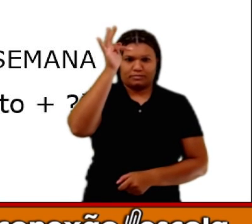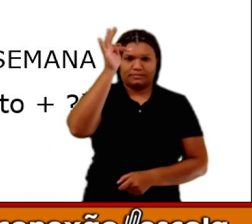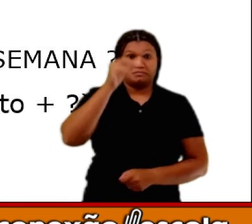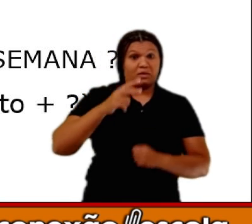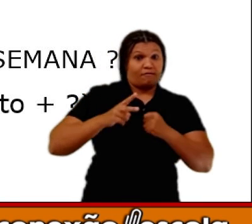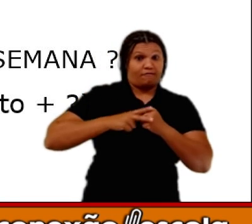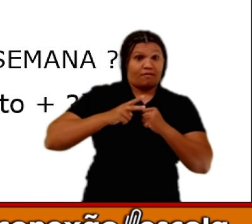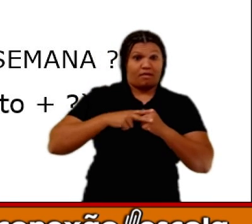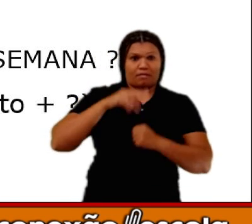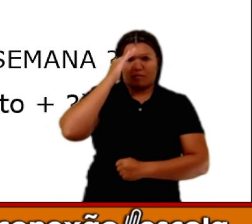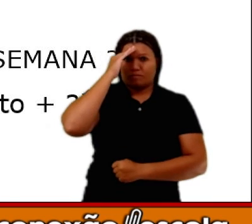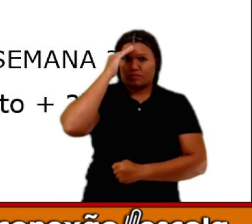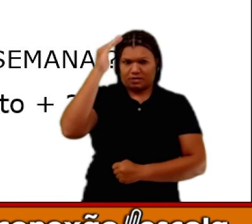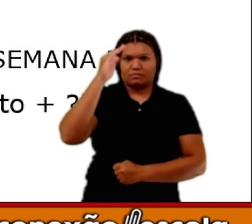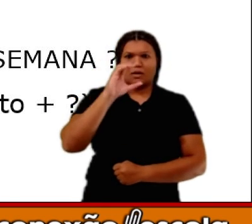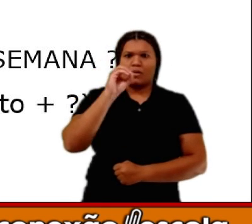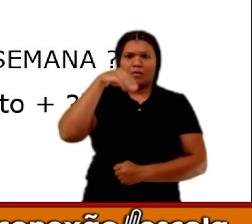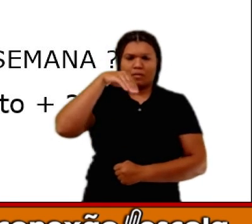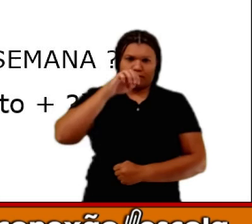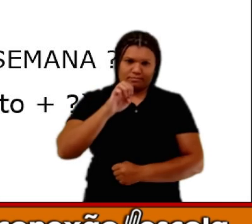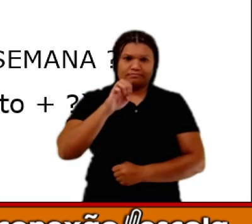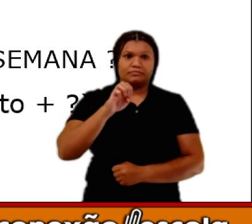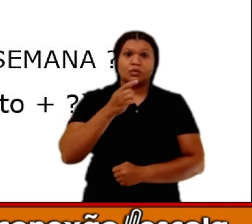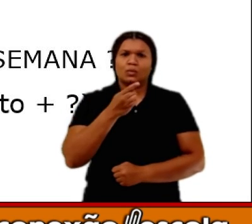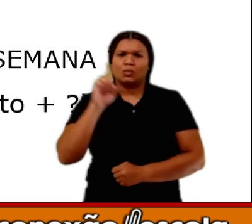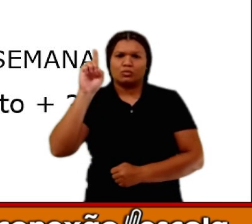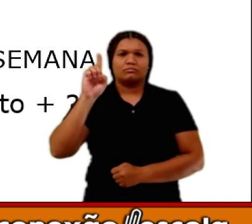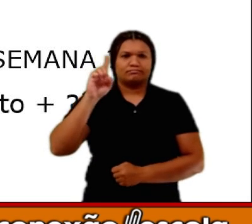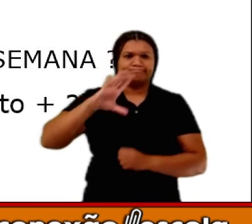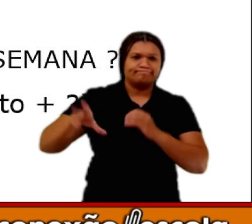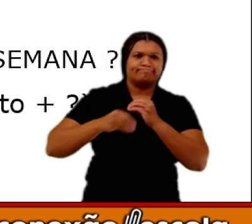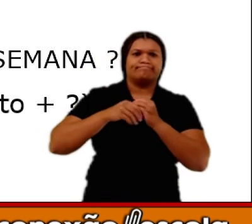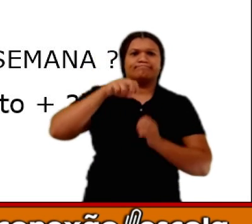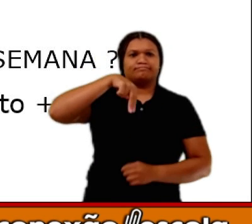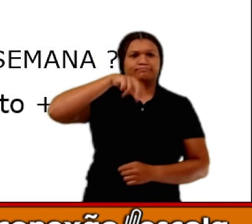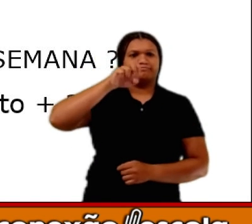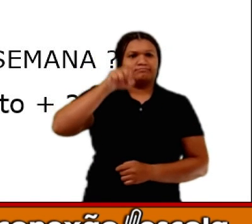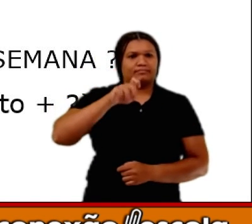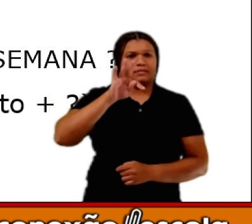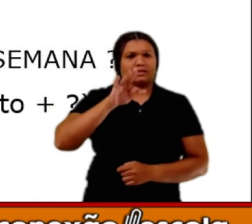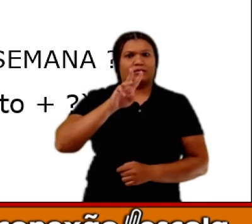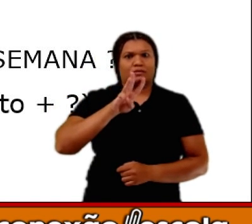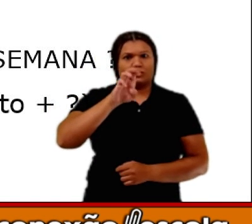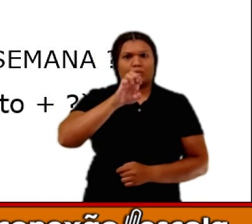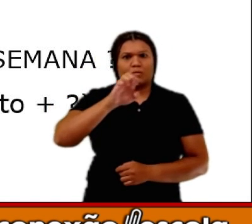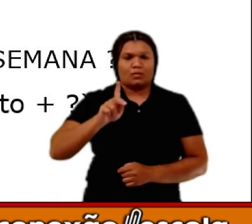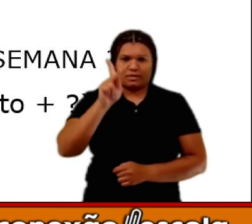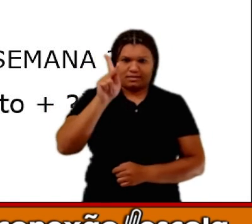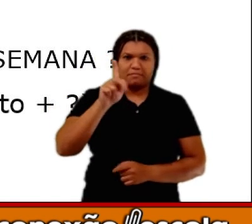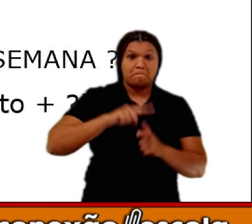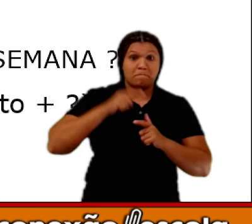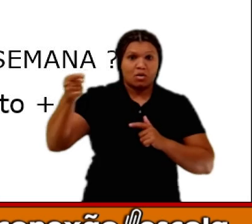ketchikan que é o via e nós temos por fim o complemento next week próxima semana e o ponto de interrogação